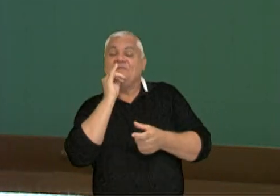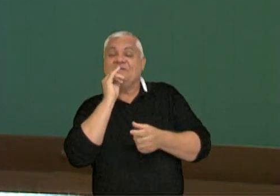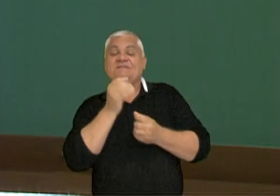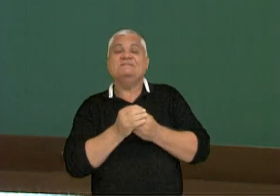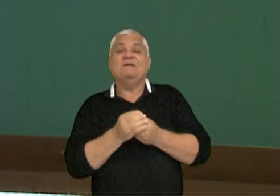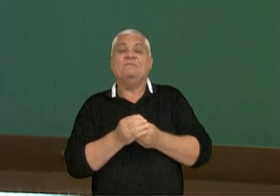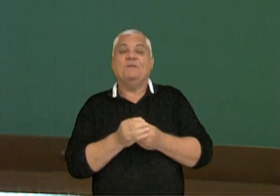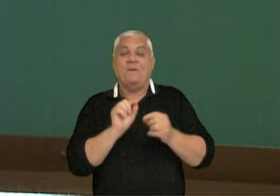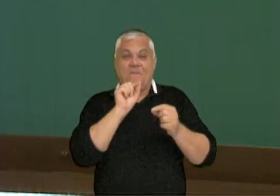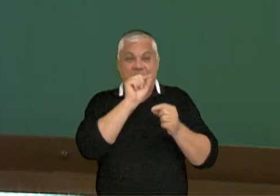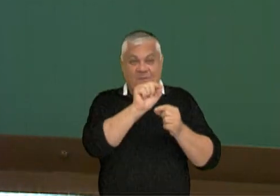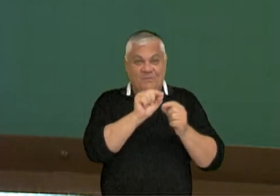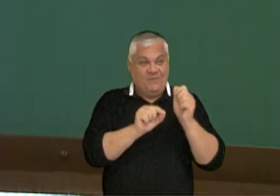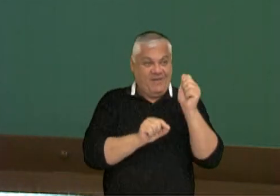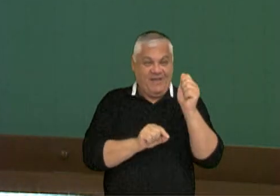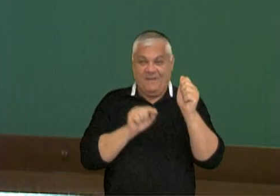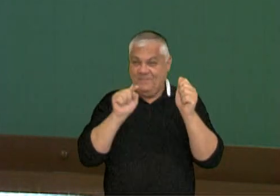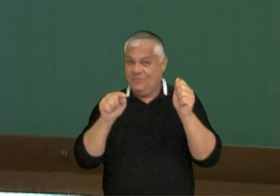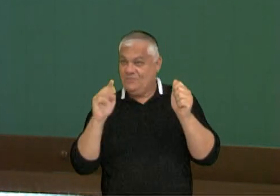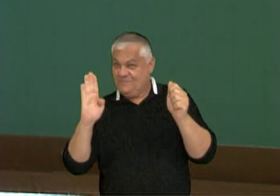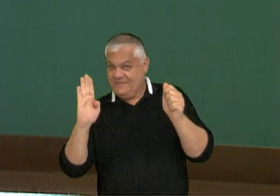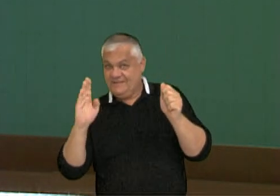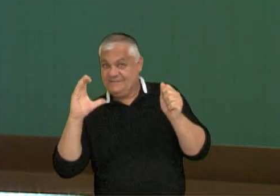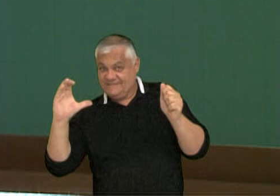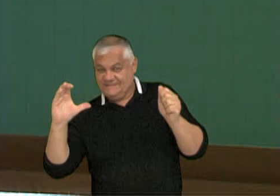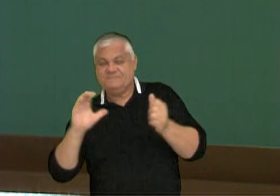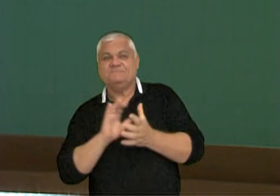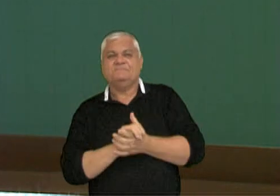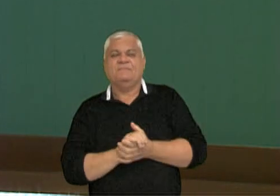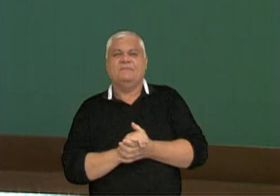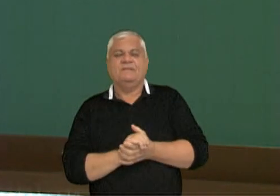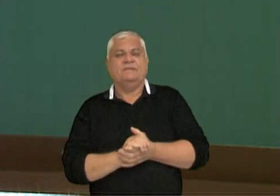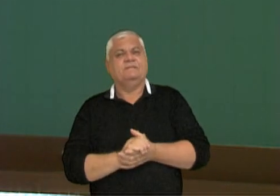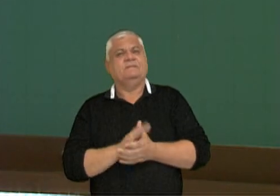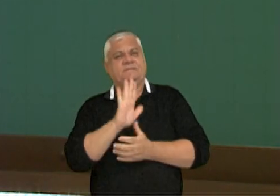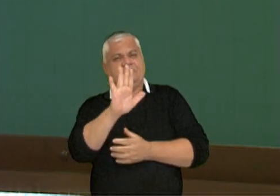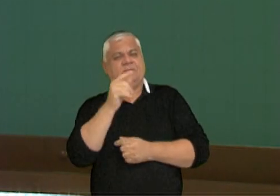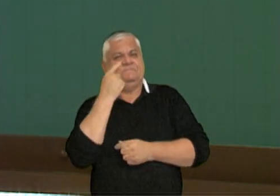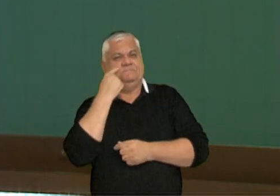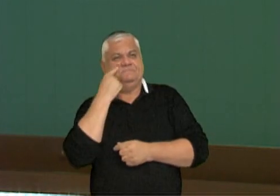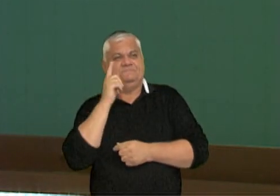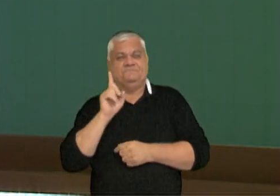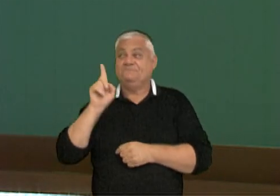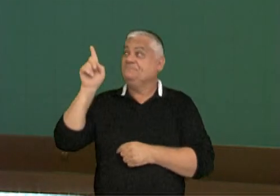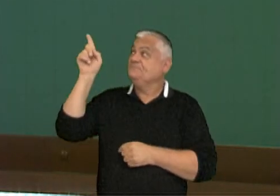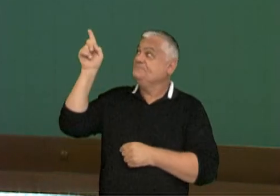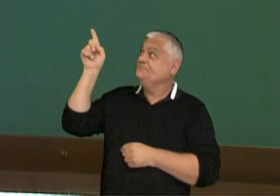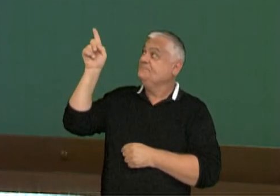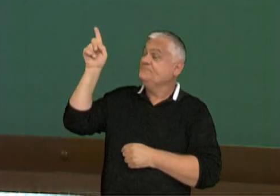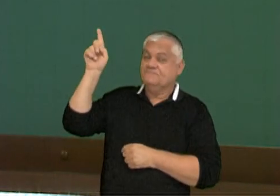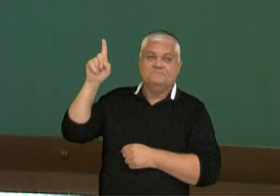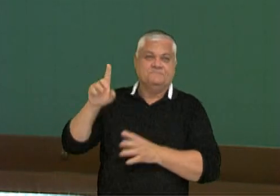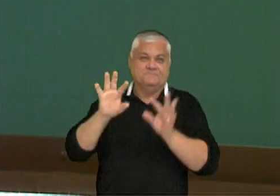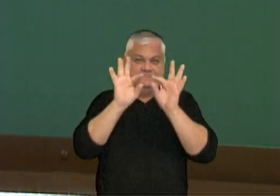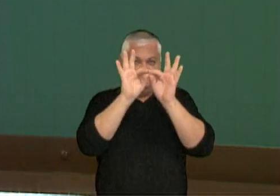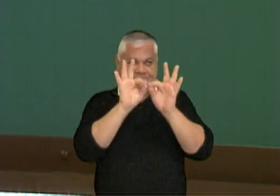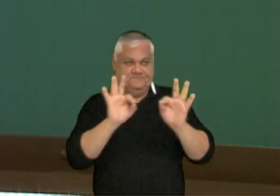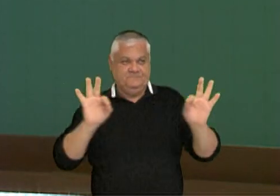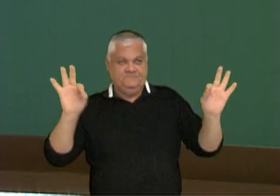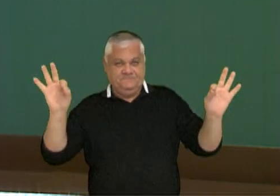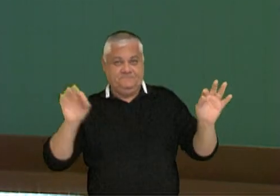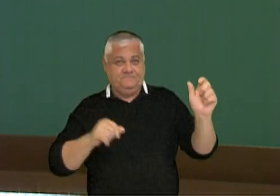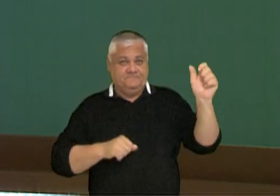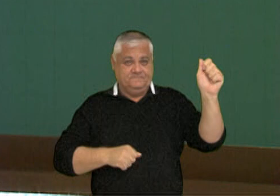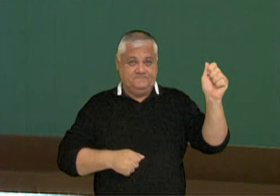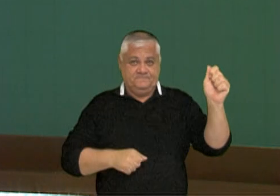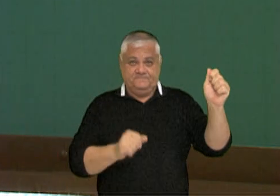desses pontos A, B e C. Então, o que eu devo pensar? Se eu voltar na imagem anterior, olha só. Primeira coisa, eu sei que o